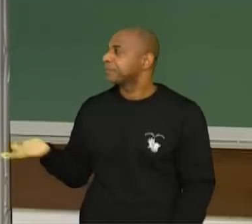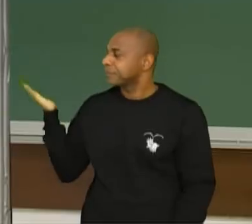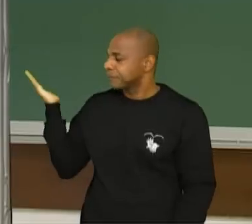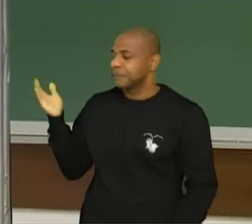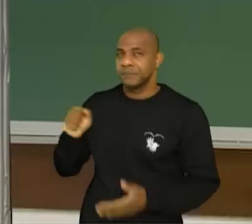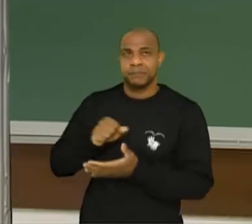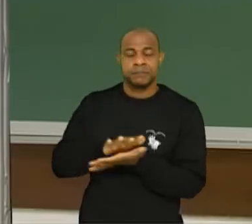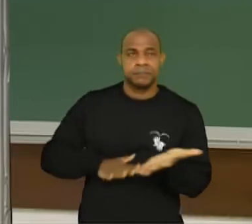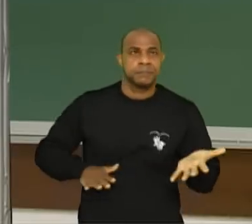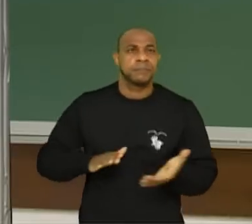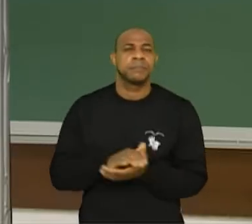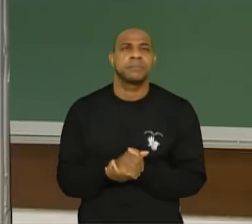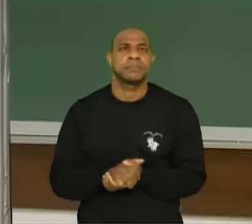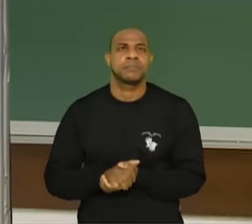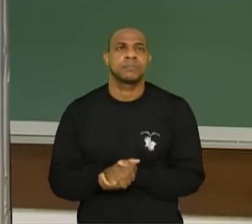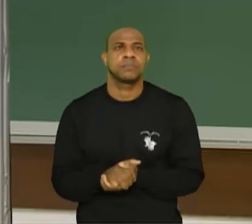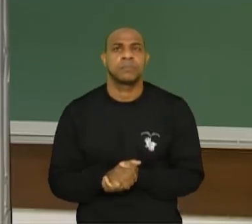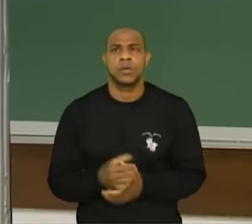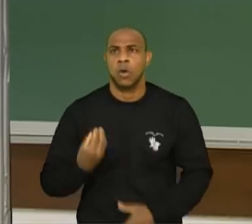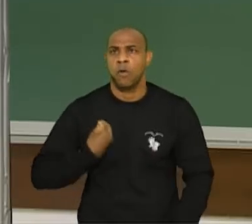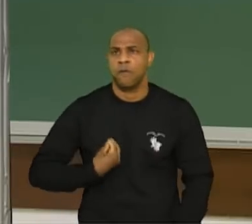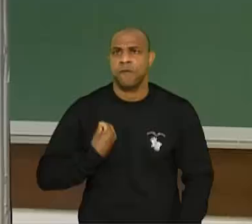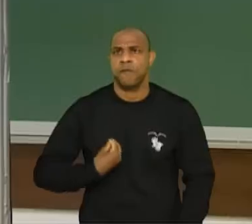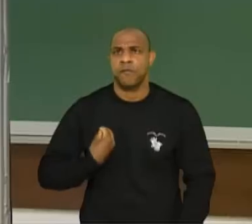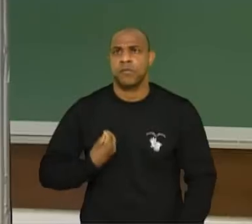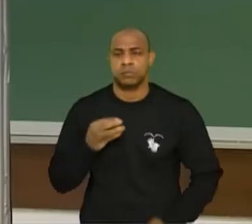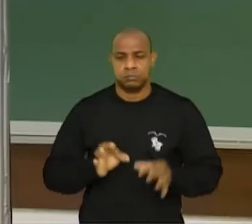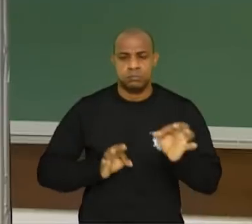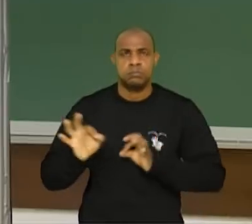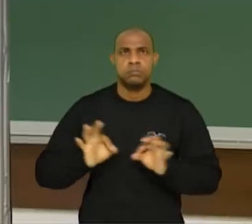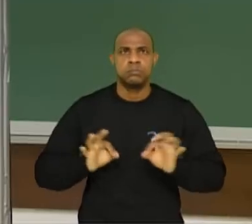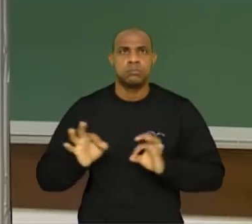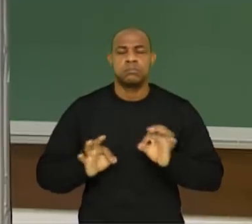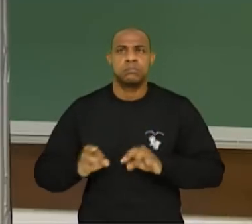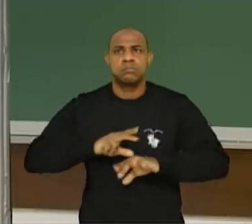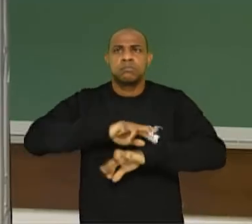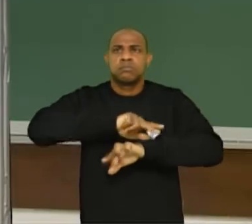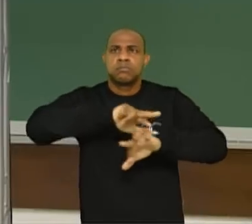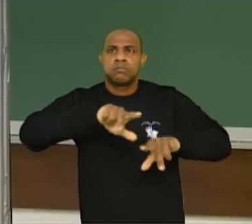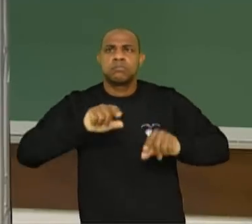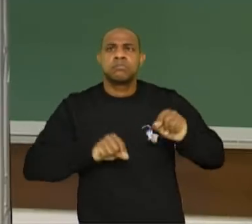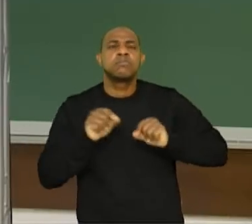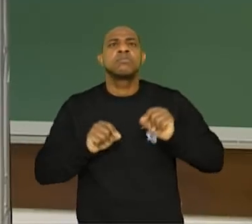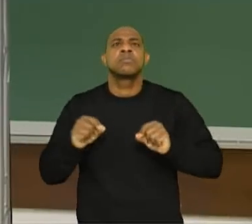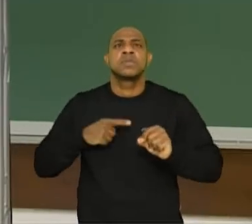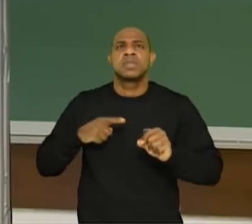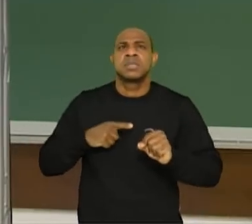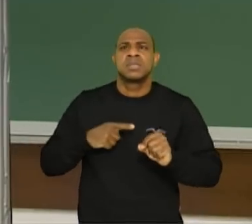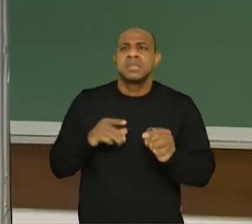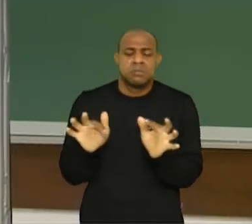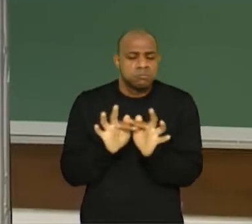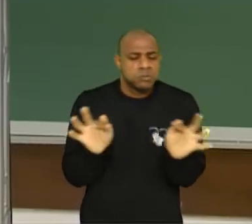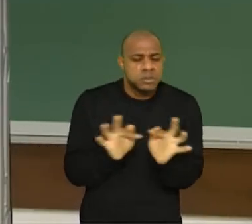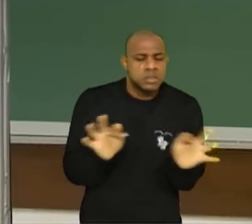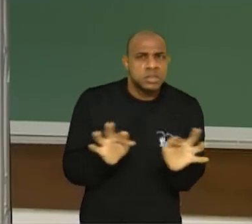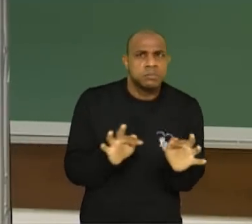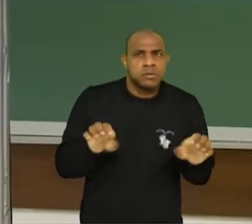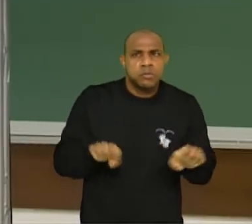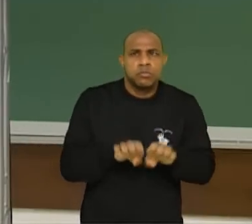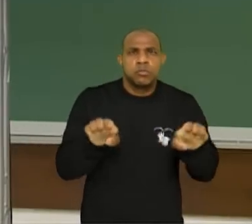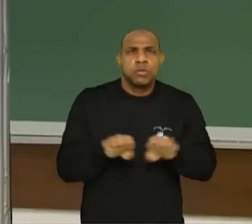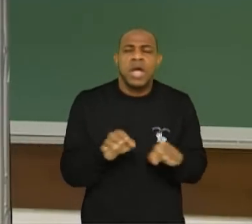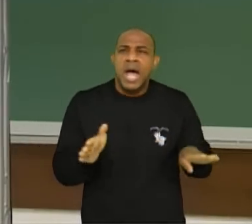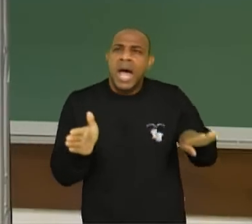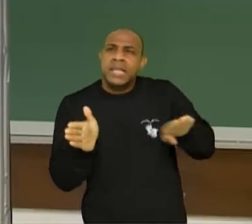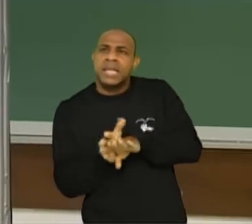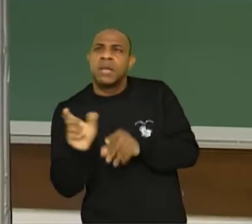exercício aqui para vocês. Os seres vivos organizam-se em níveis de complexidade que vão da mais simples estrutura